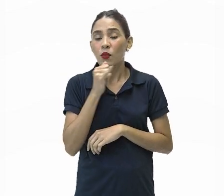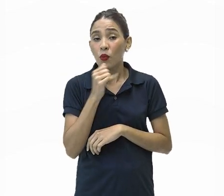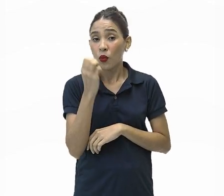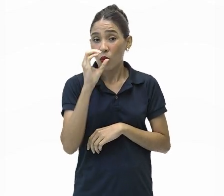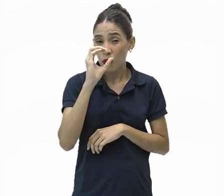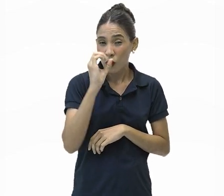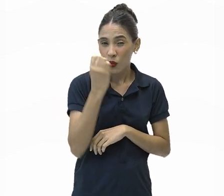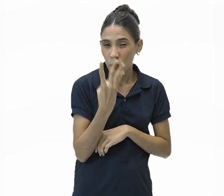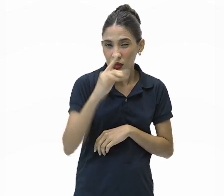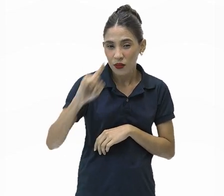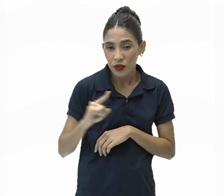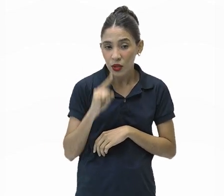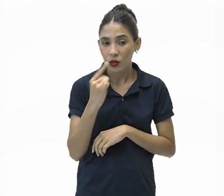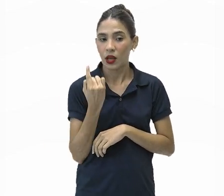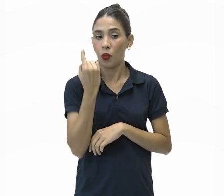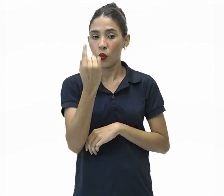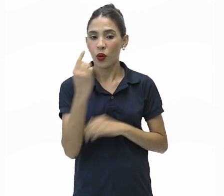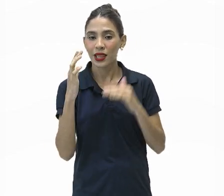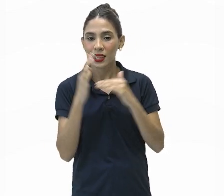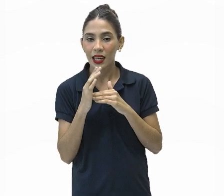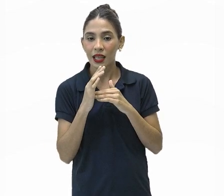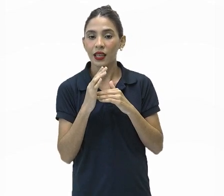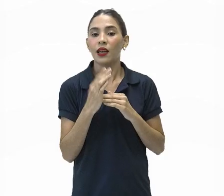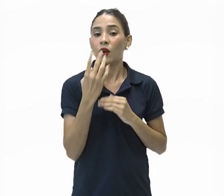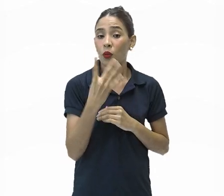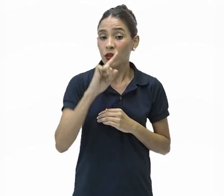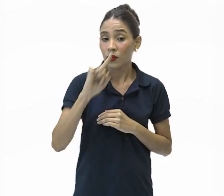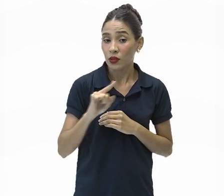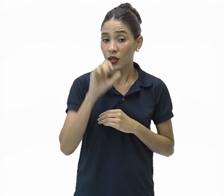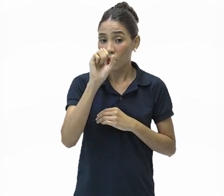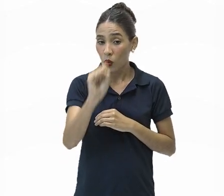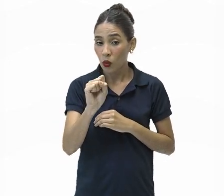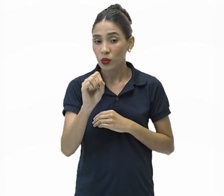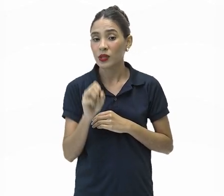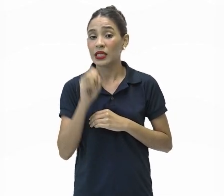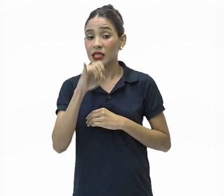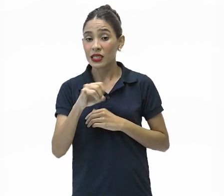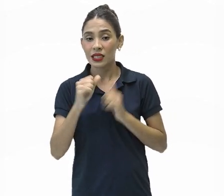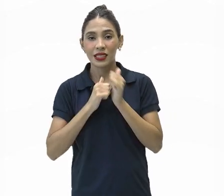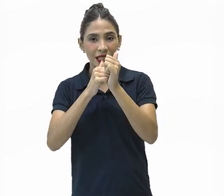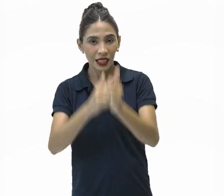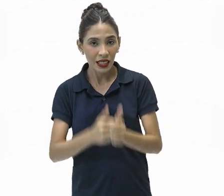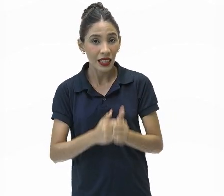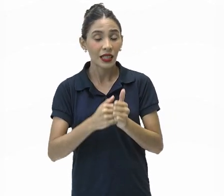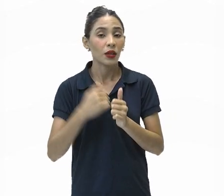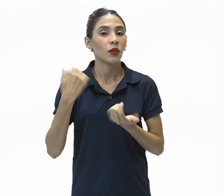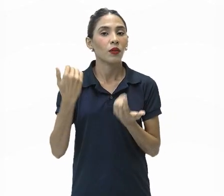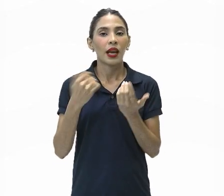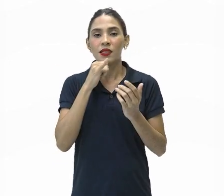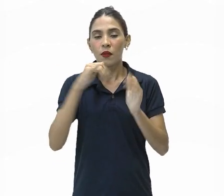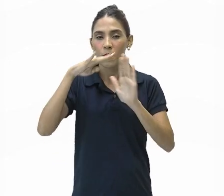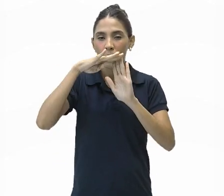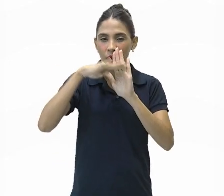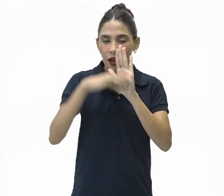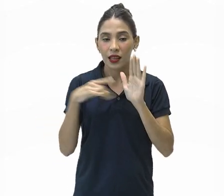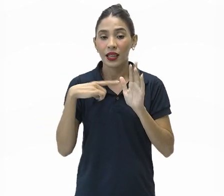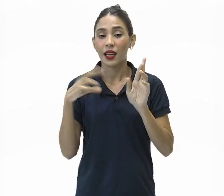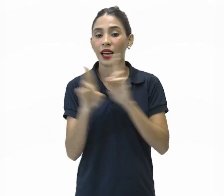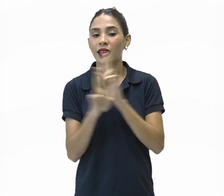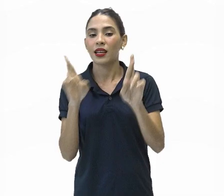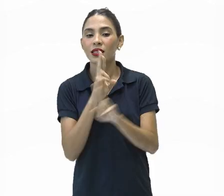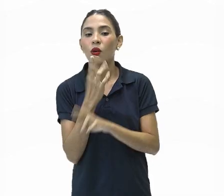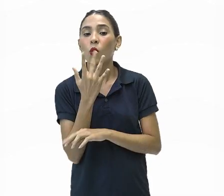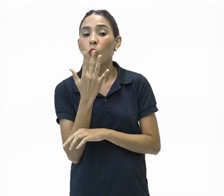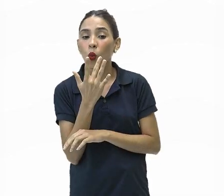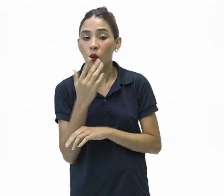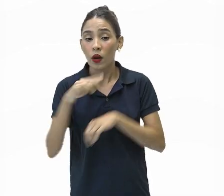a 4,8 graus. Se seguirem ali as atuais políticas, o aumento pode estar relacionado ali na cor